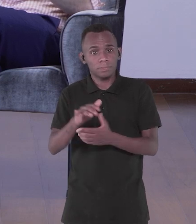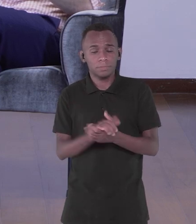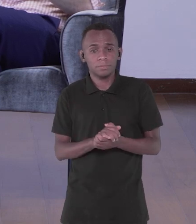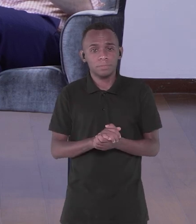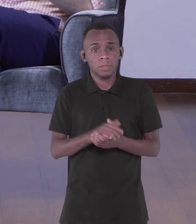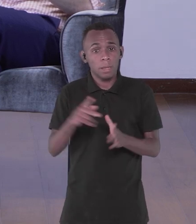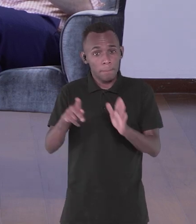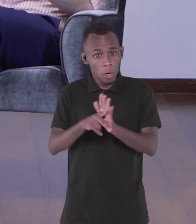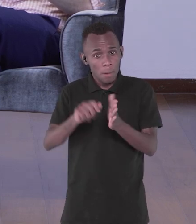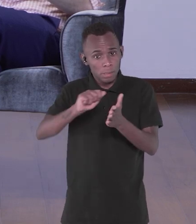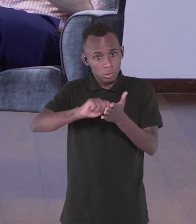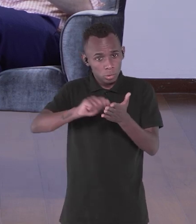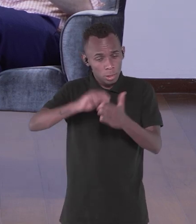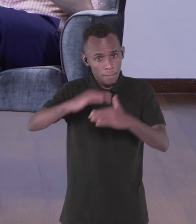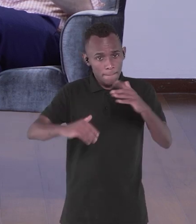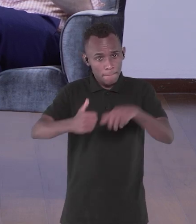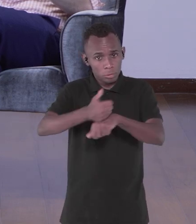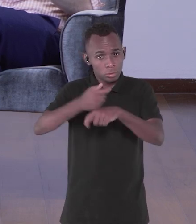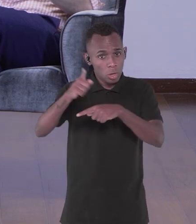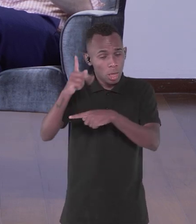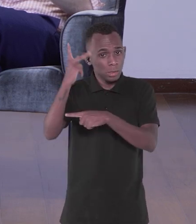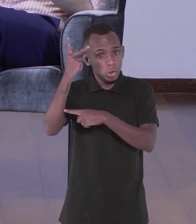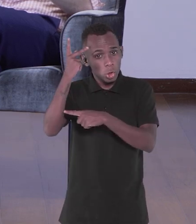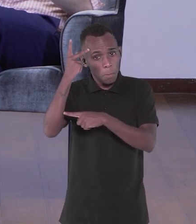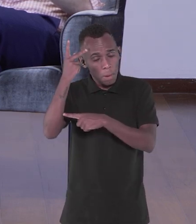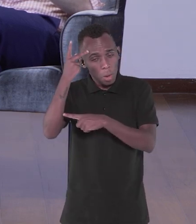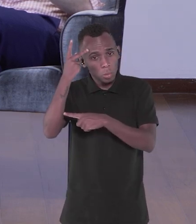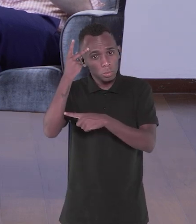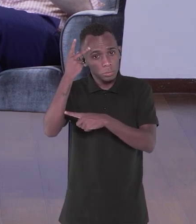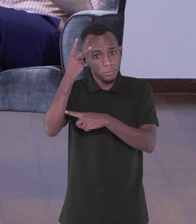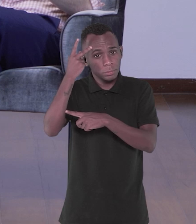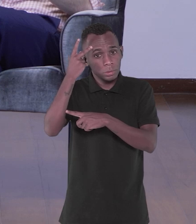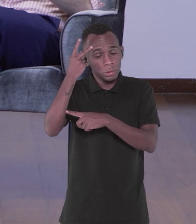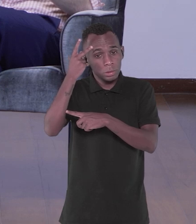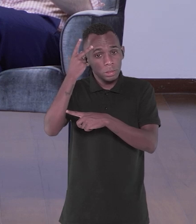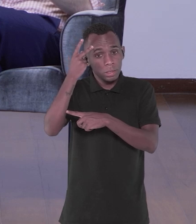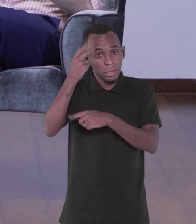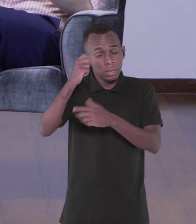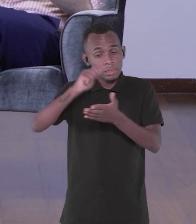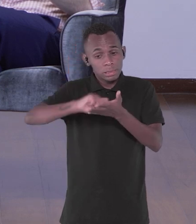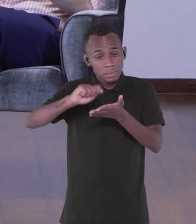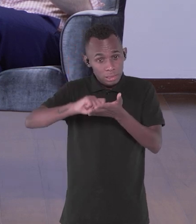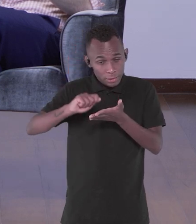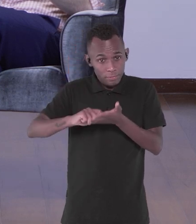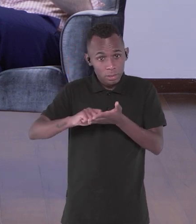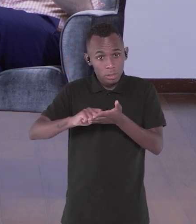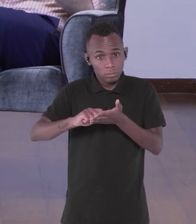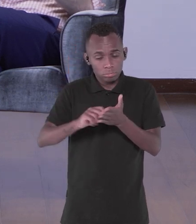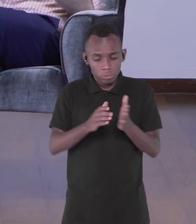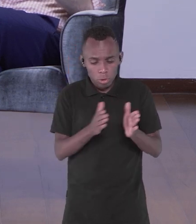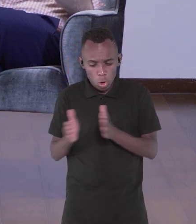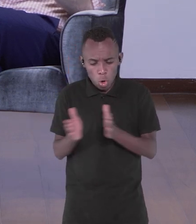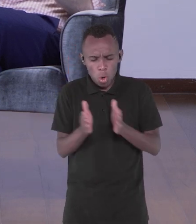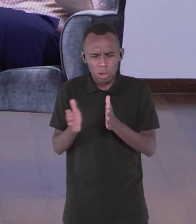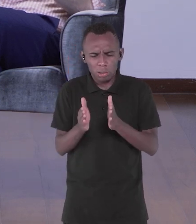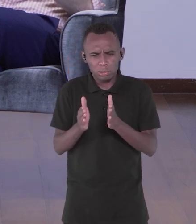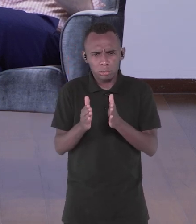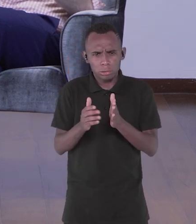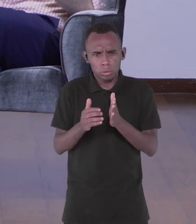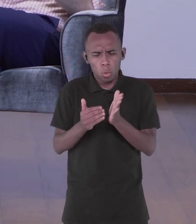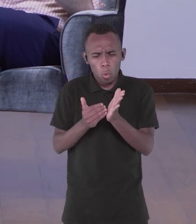invertido e em tons de rosa. E ele foi feito durante a primeira onda da pandemia, aqueles meses,